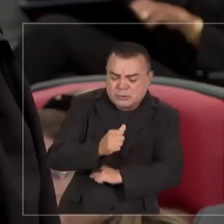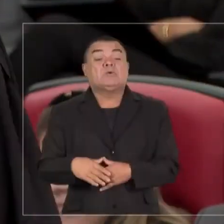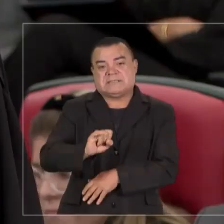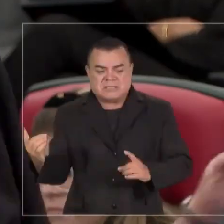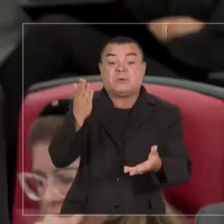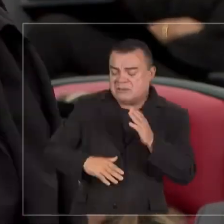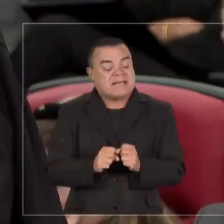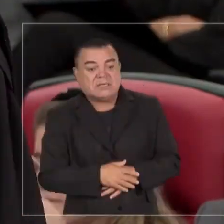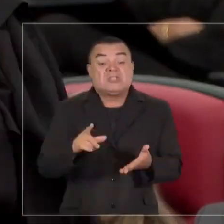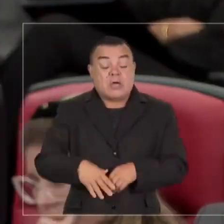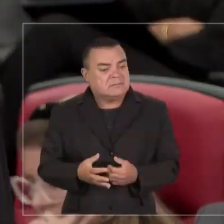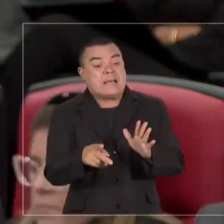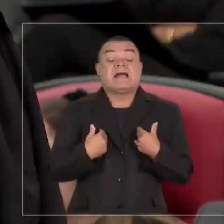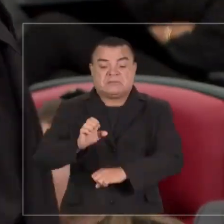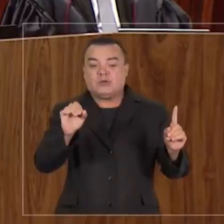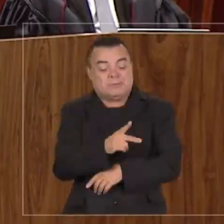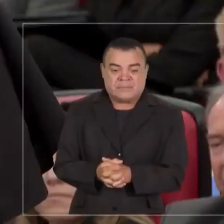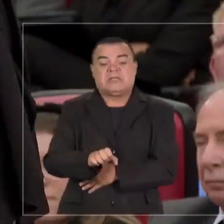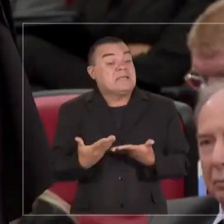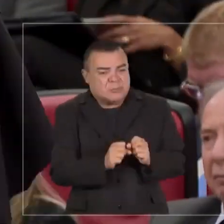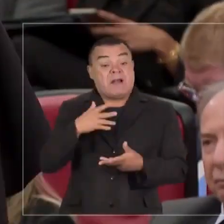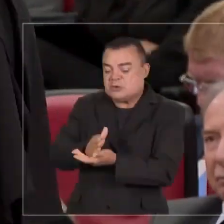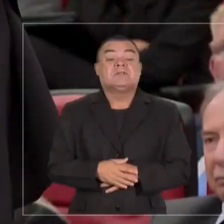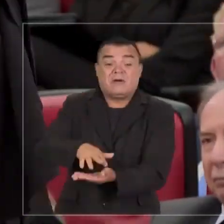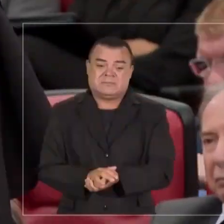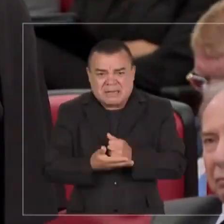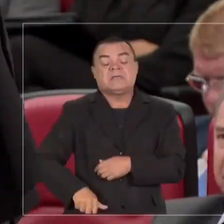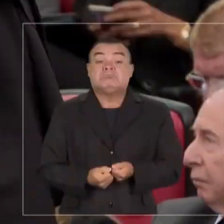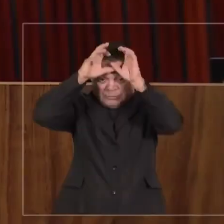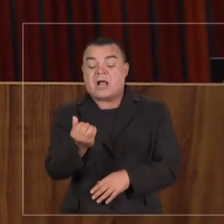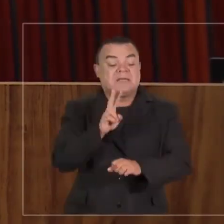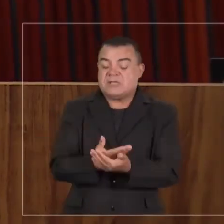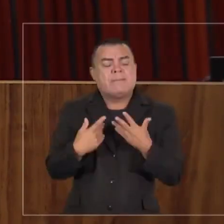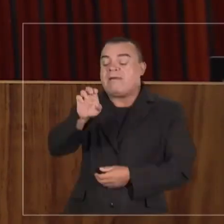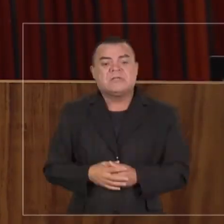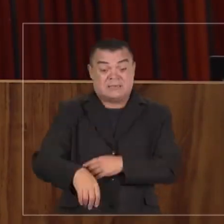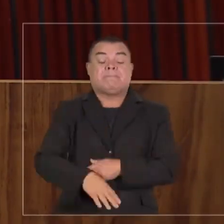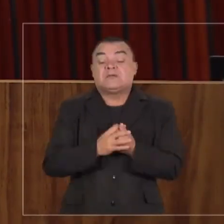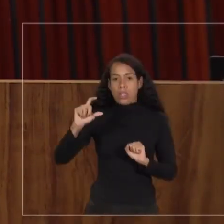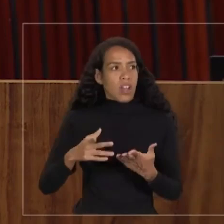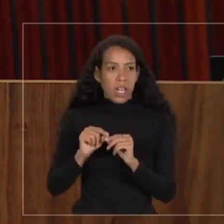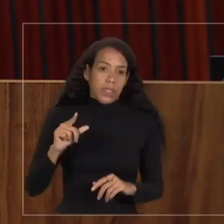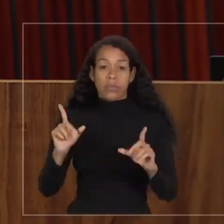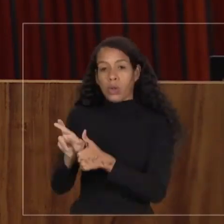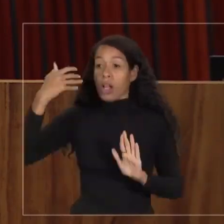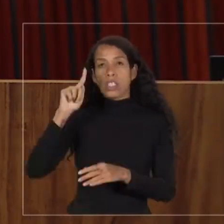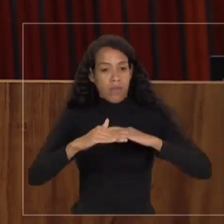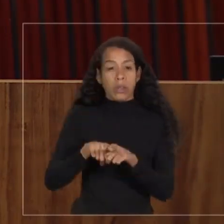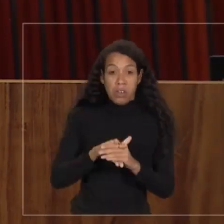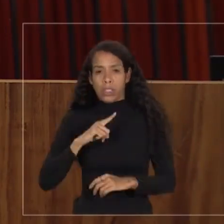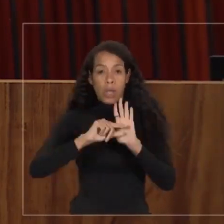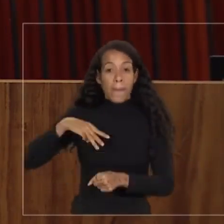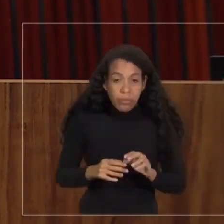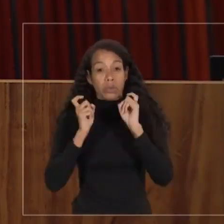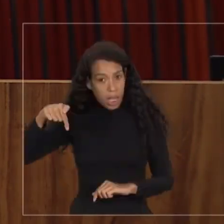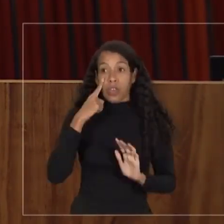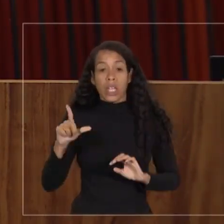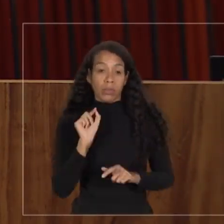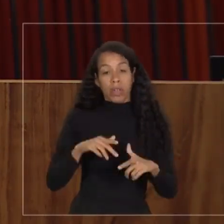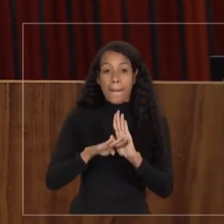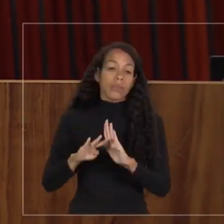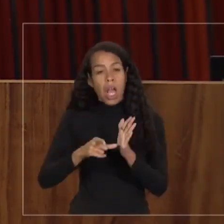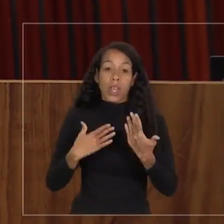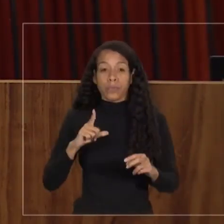como essas se repetem pelo Brasil afora, e aí sim, a classe política se mobiliza para impedir que a